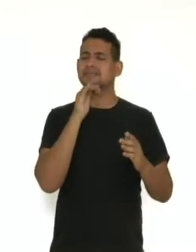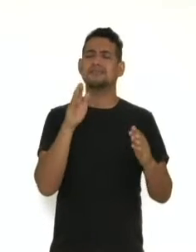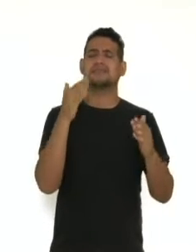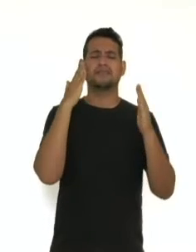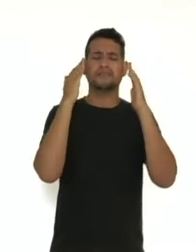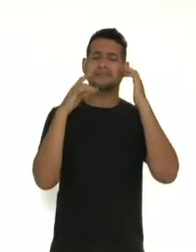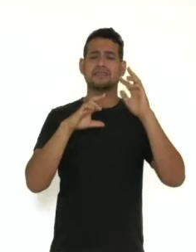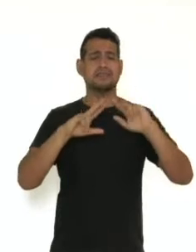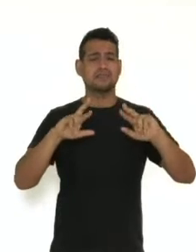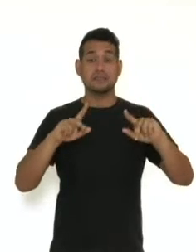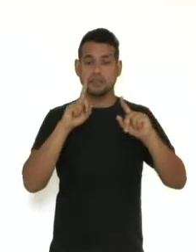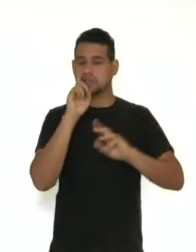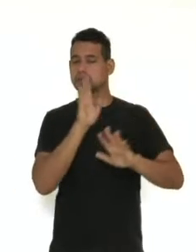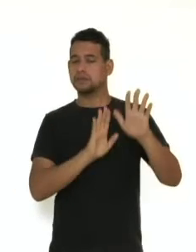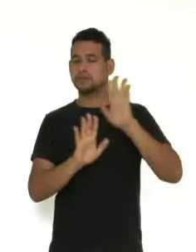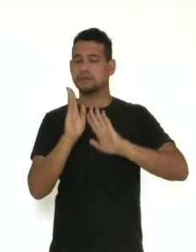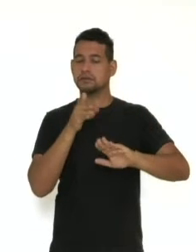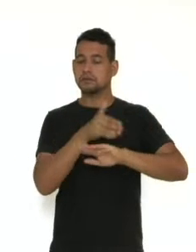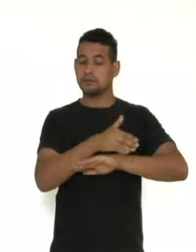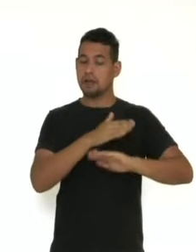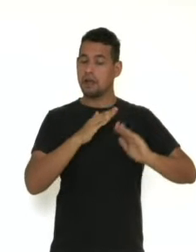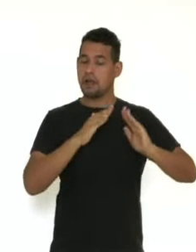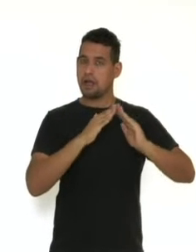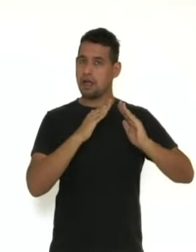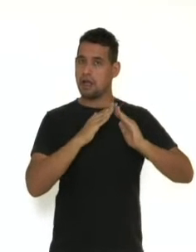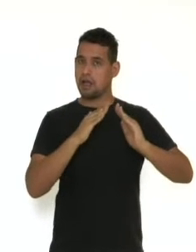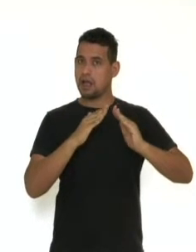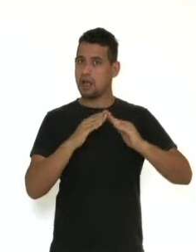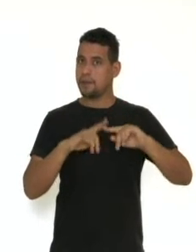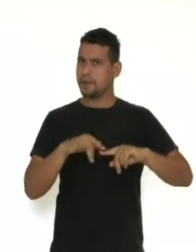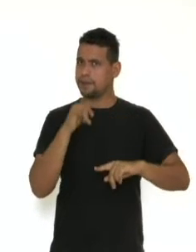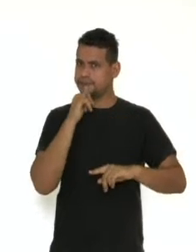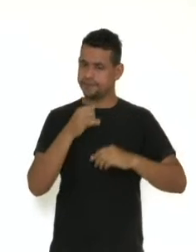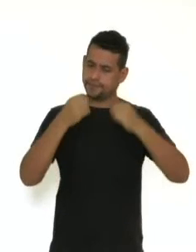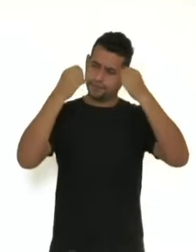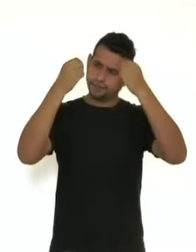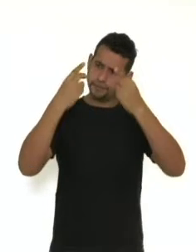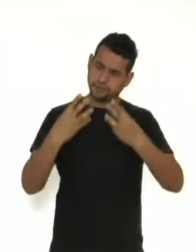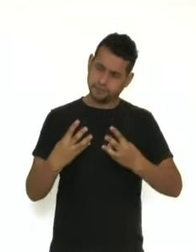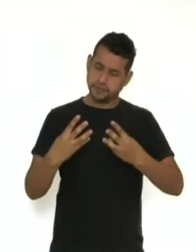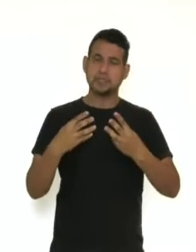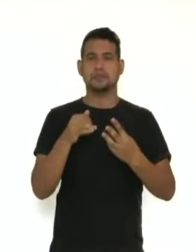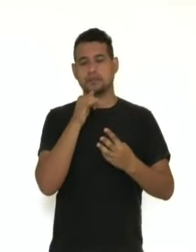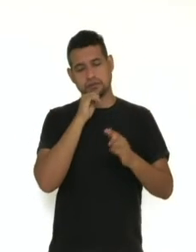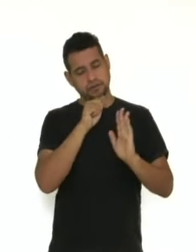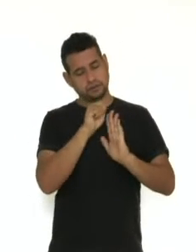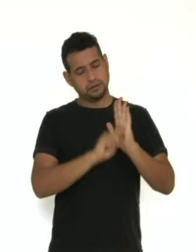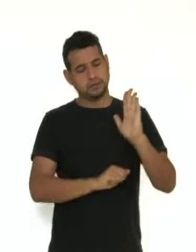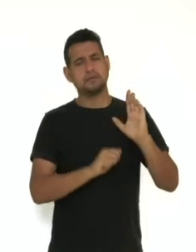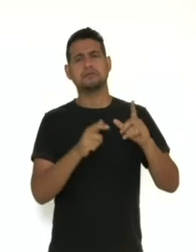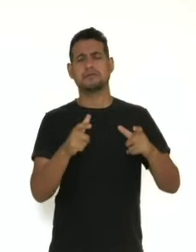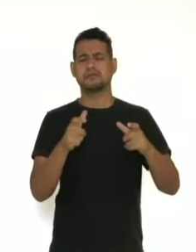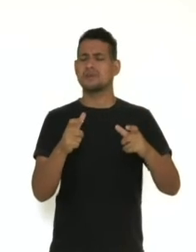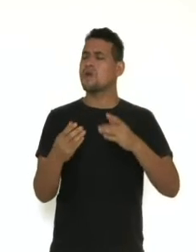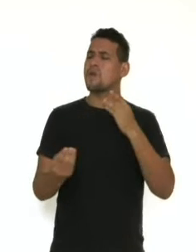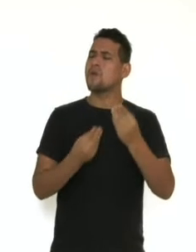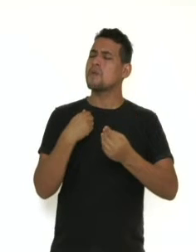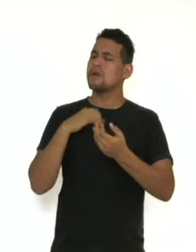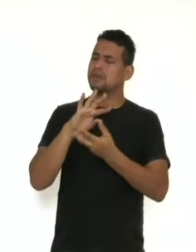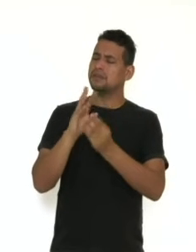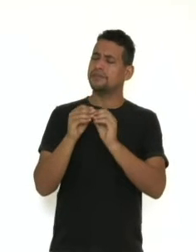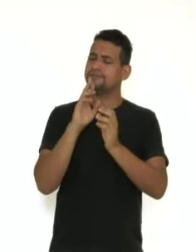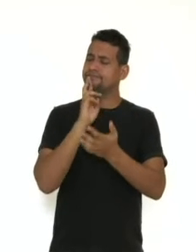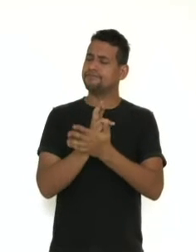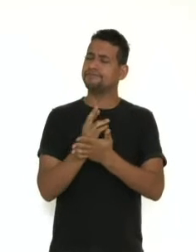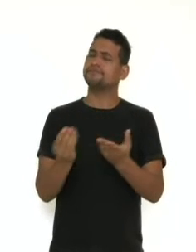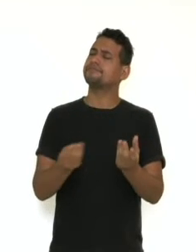tive muita cautela a entrar na casa. Então, quando ele fala aqui, ó, nesse trecho, como eu posso resumir essa